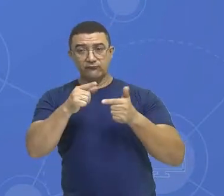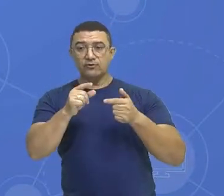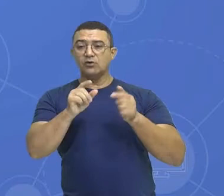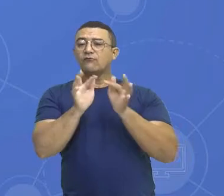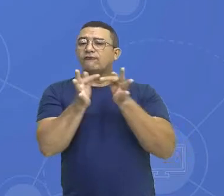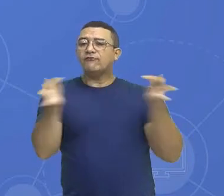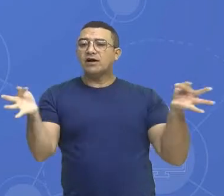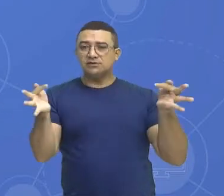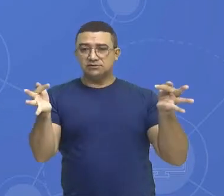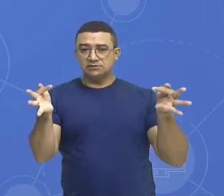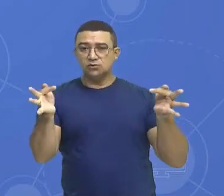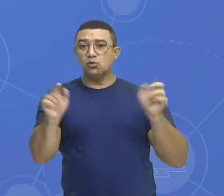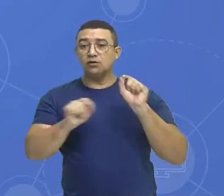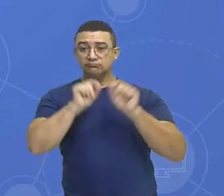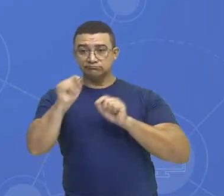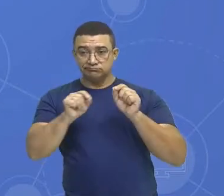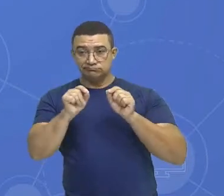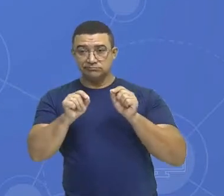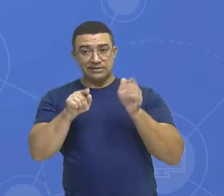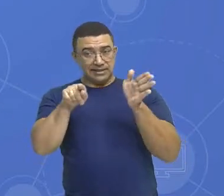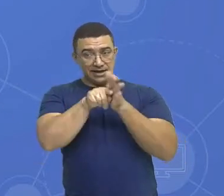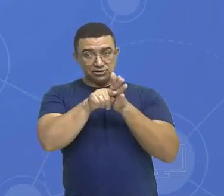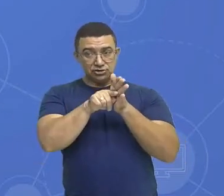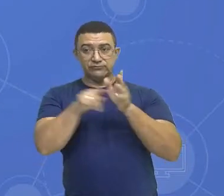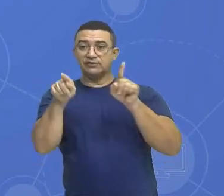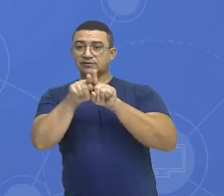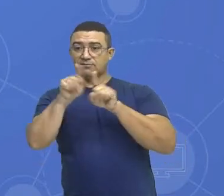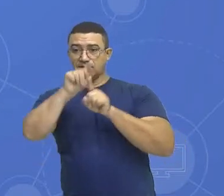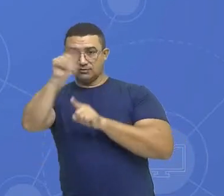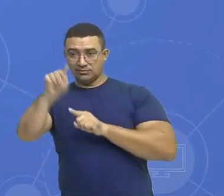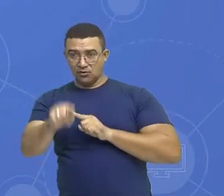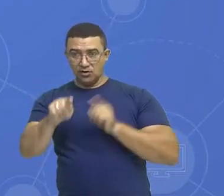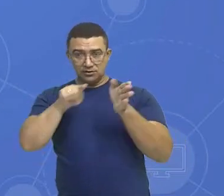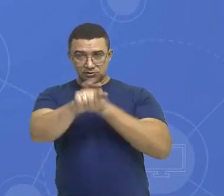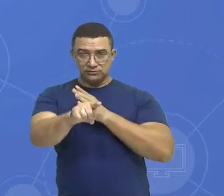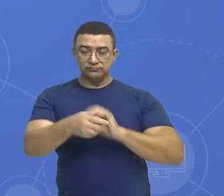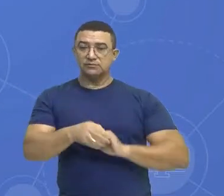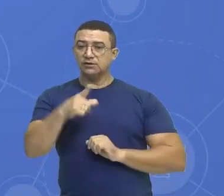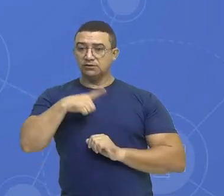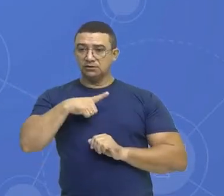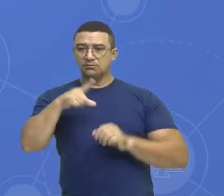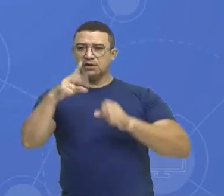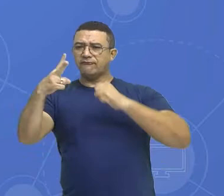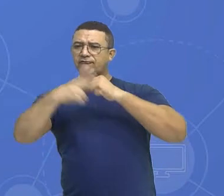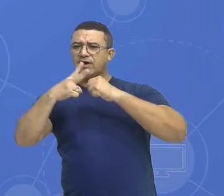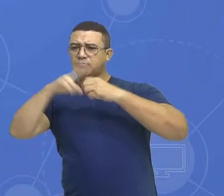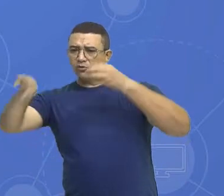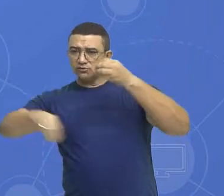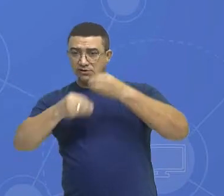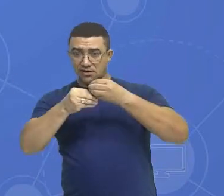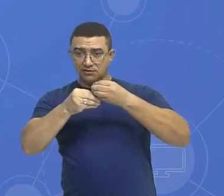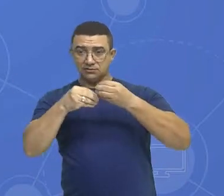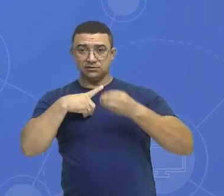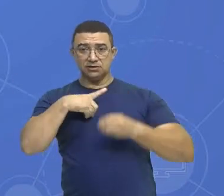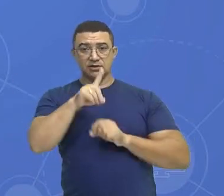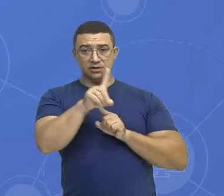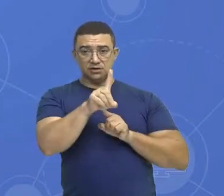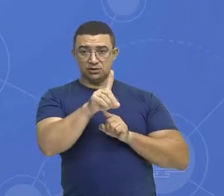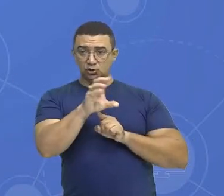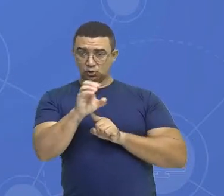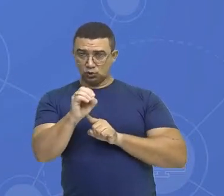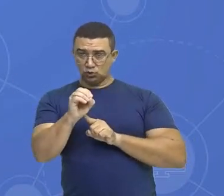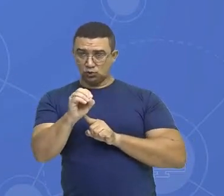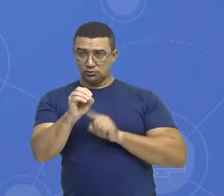dois amiguinhos aqui, né, que são, na verdade, é um verbo auxiliar só que tem duas formas, né, nós temos, então, o do, quando nós